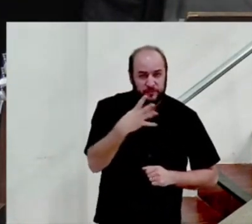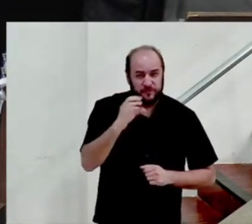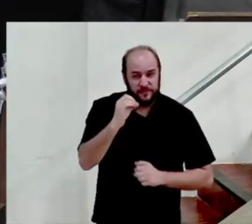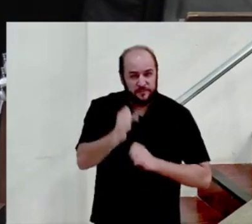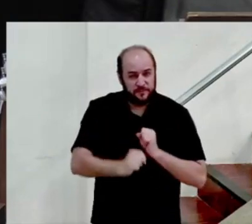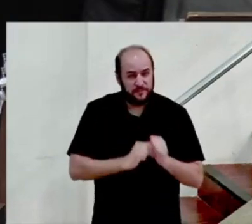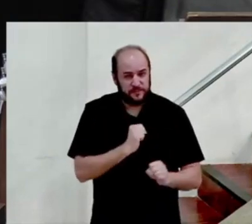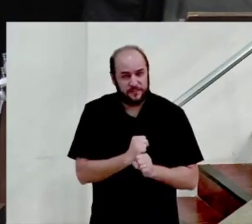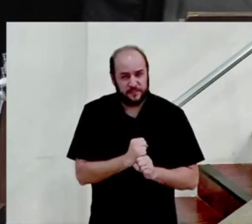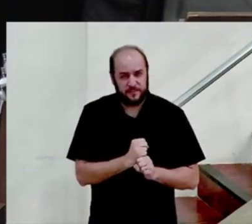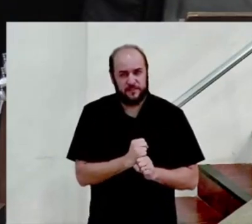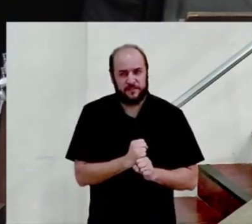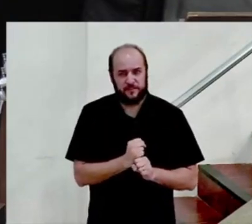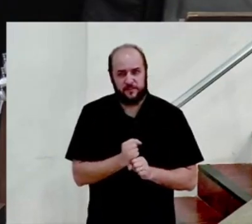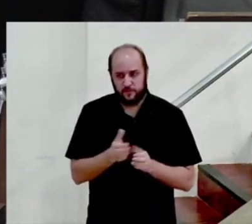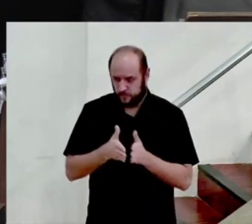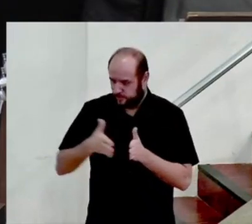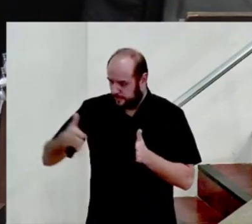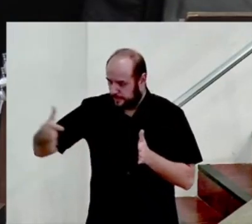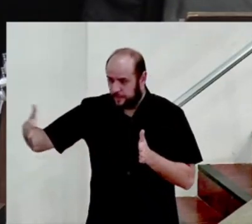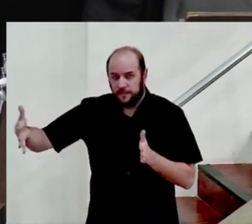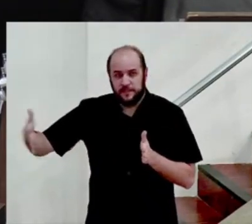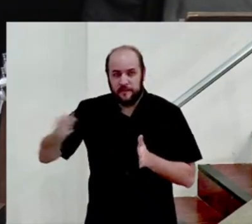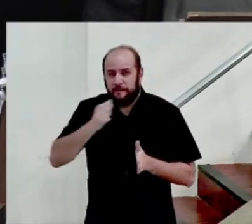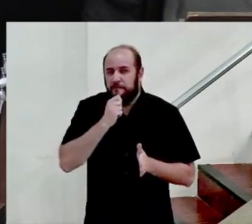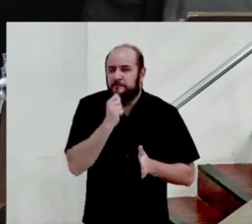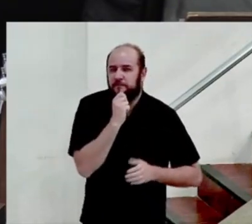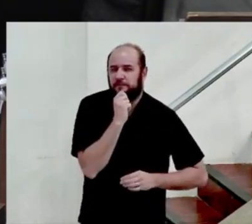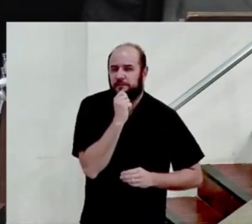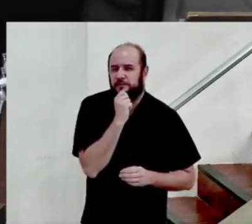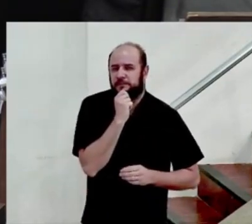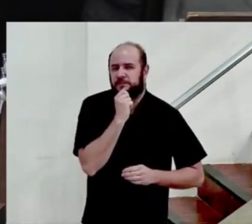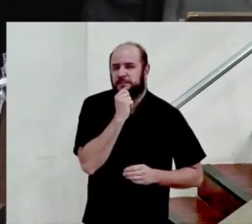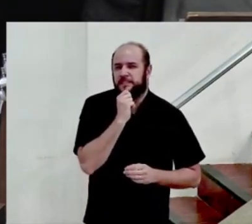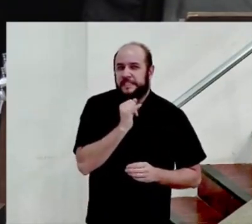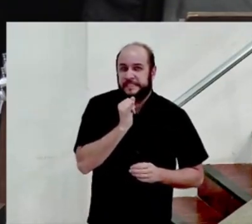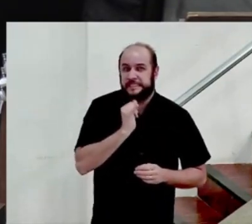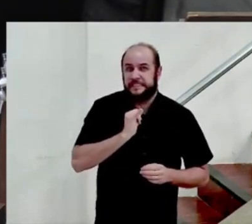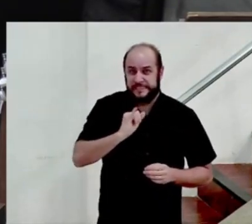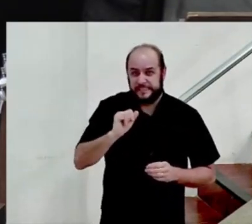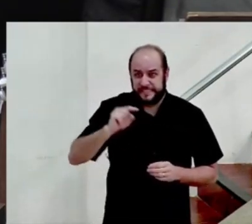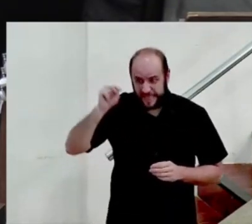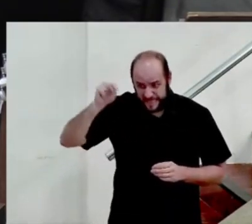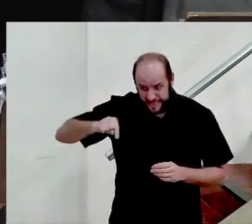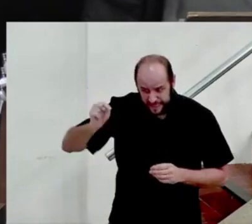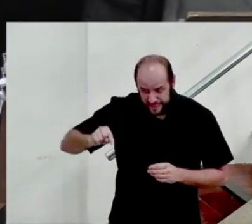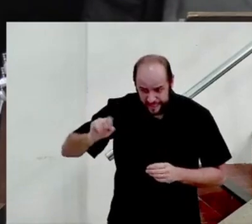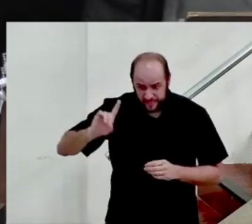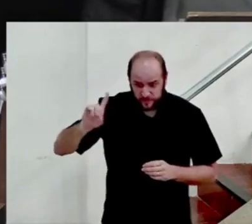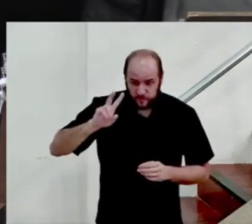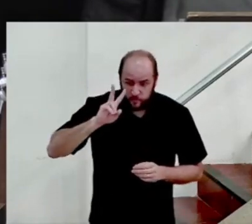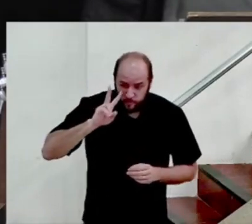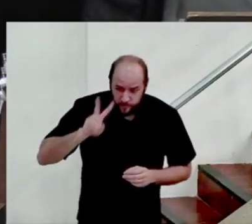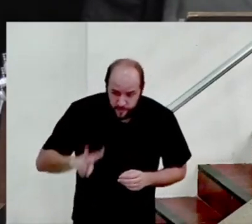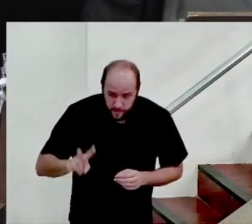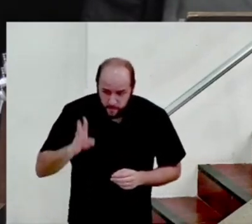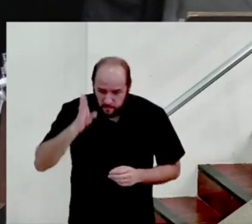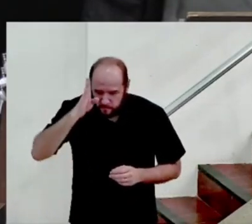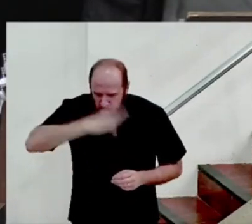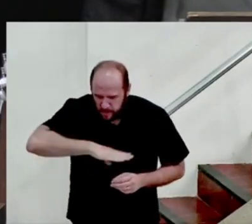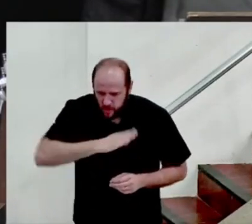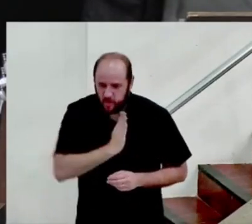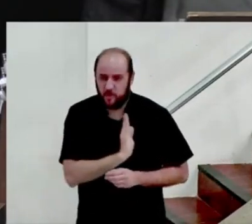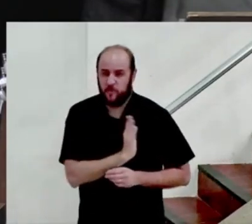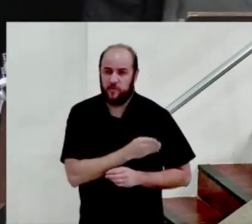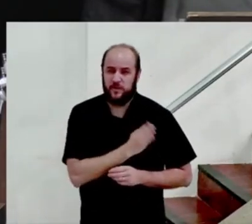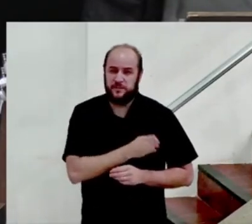talvez duraria aquela geração ainda. Se naquele ápice o Senhor já tinha enxergado que era mau o coração do ser humano